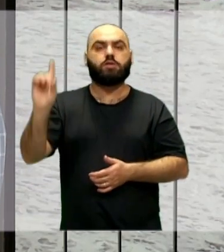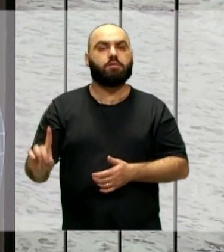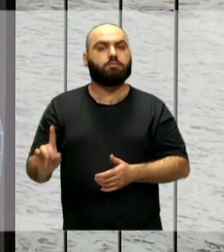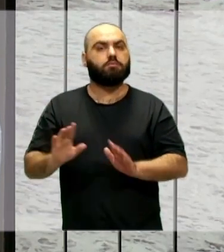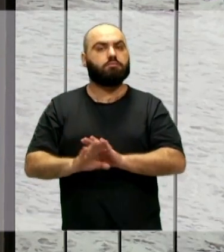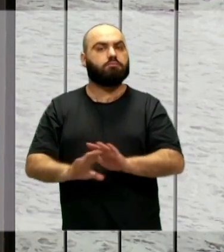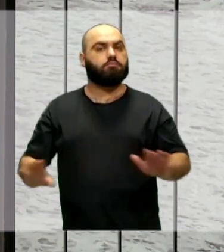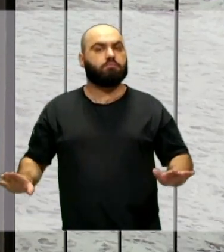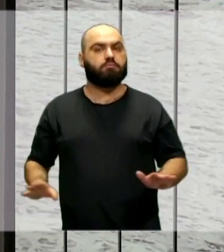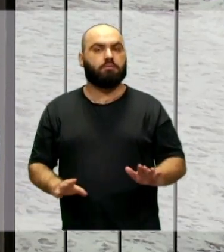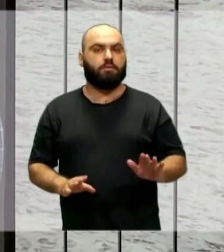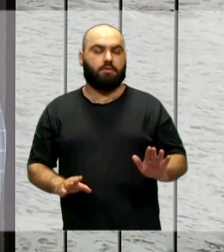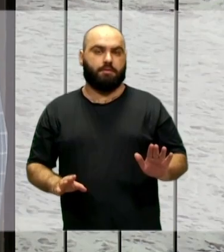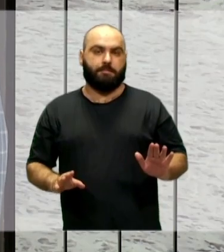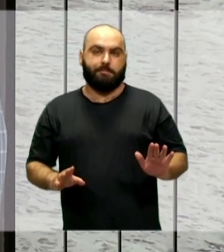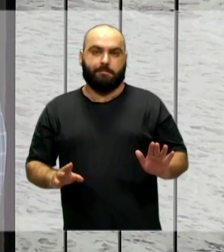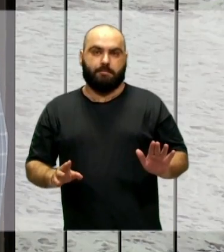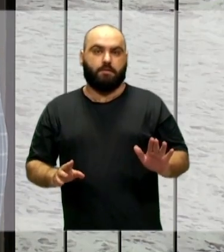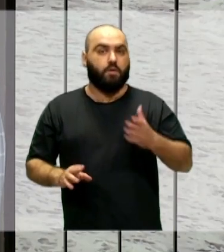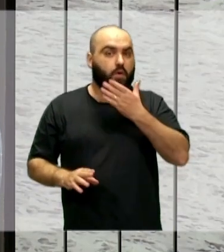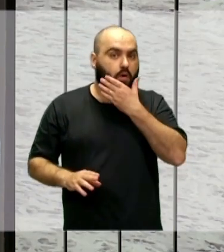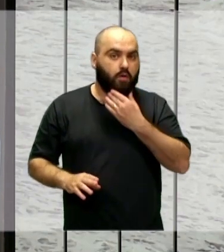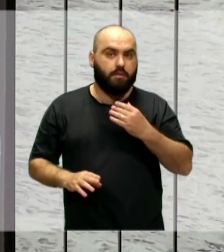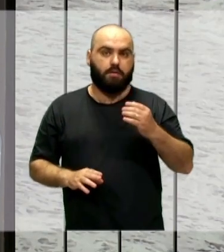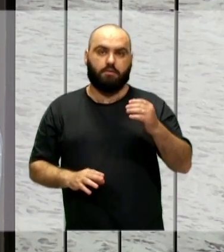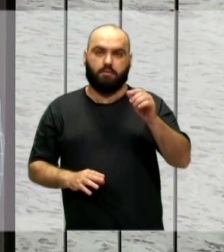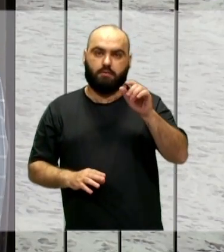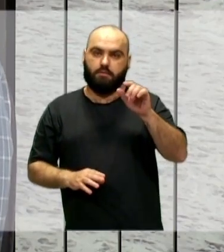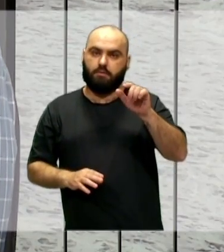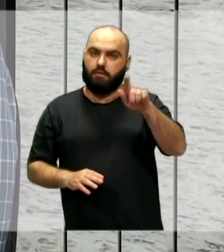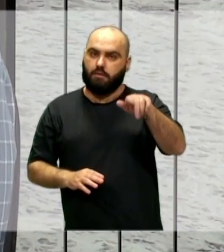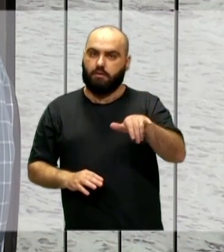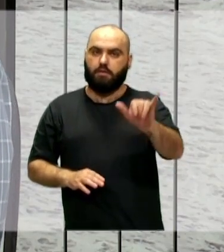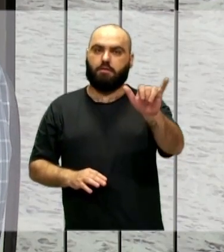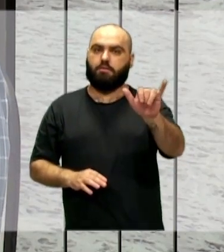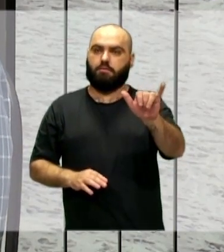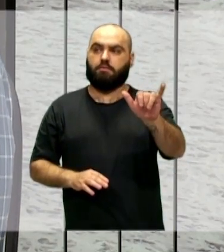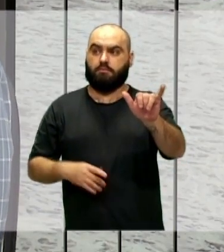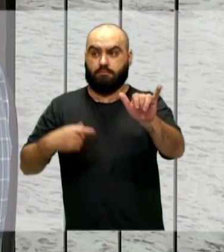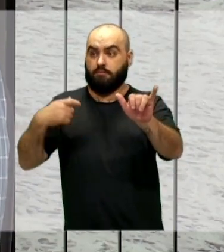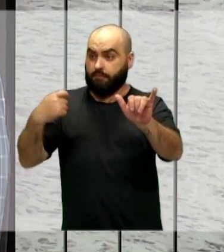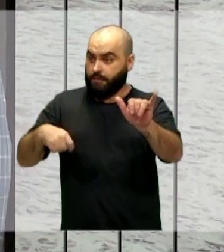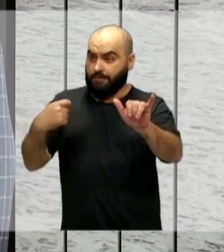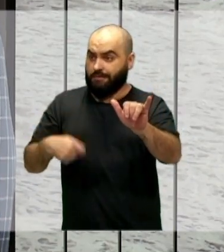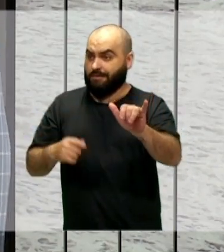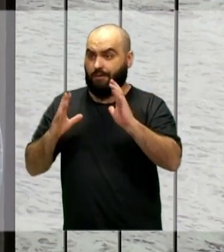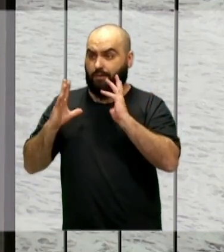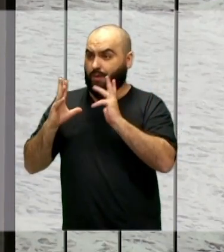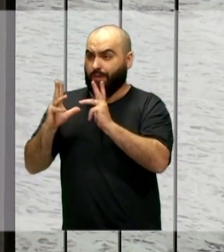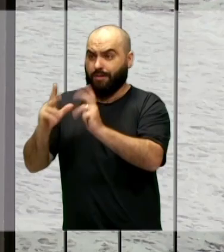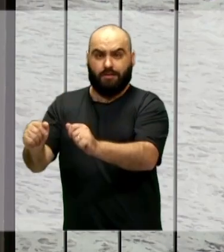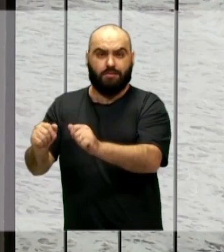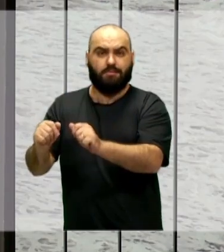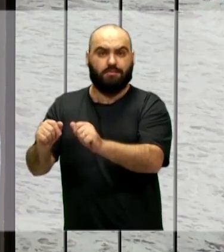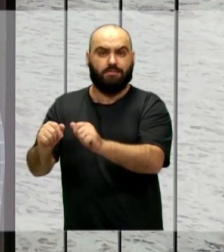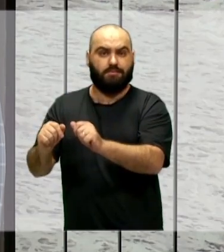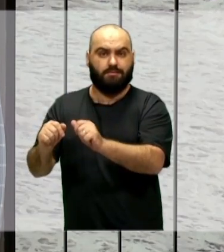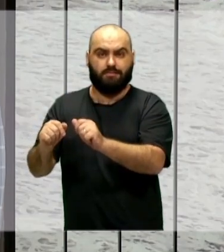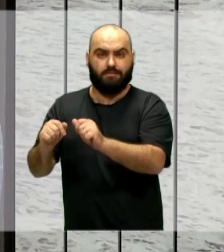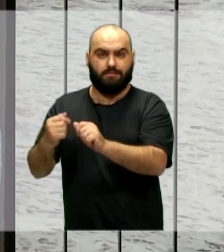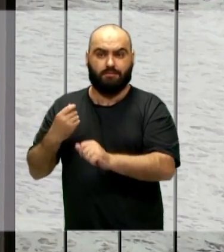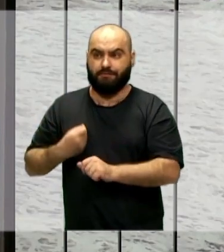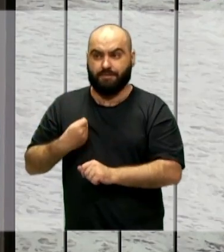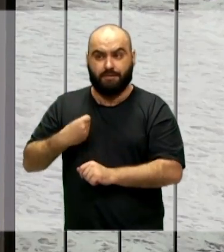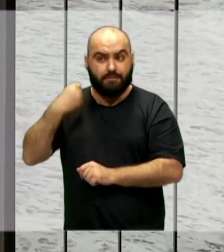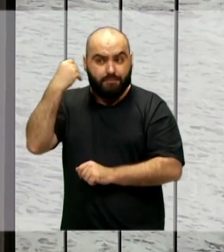então falar de diversidade era falar sobre homem gay. Então, a gente realmente tem que dar espaço para todo mundo e isso não é de agora, isso é de